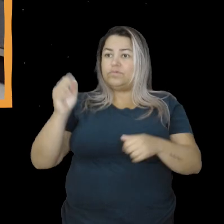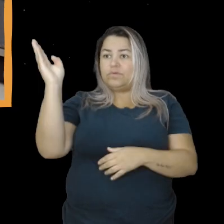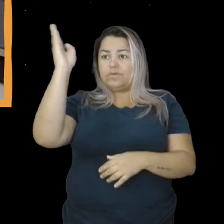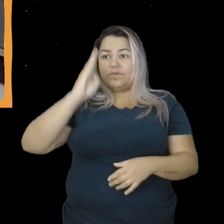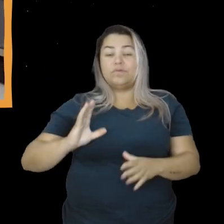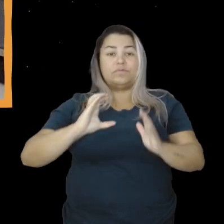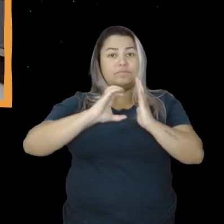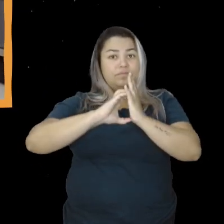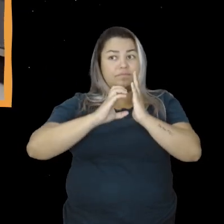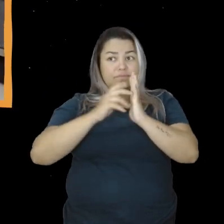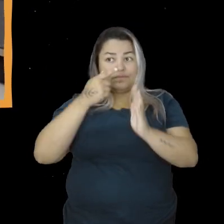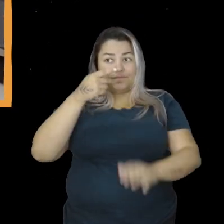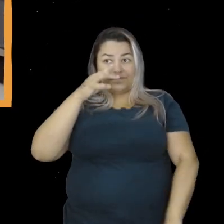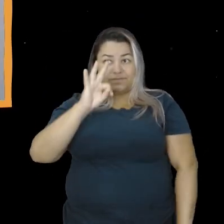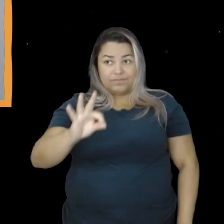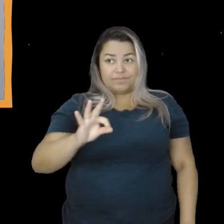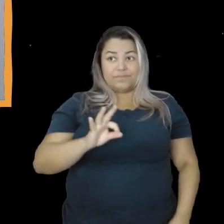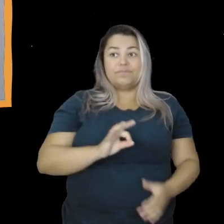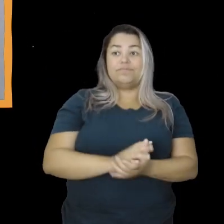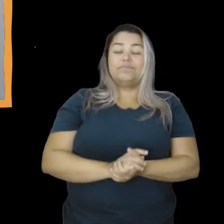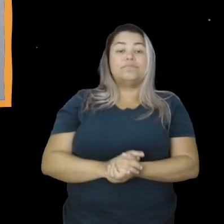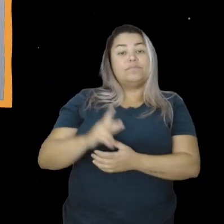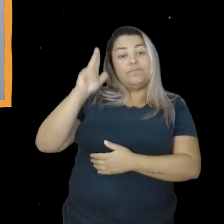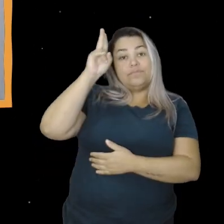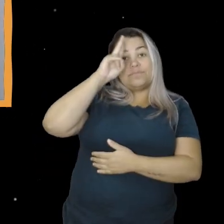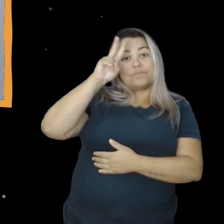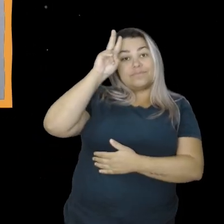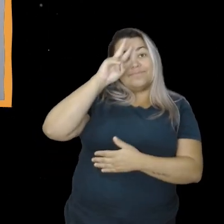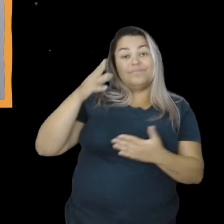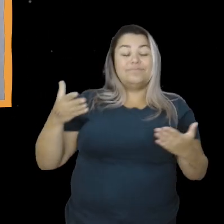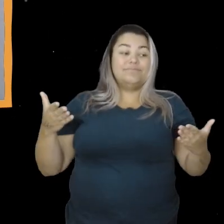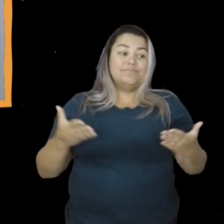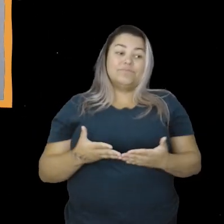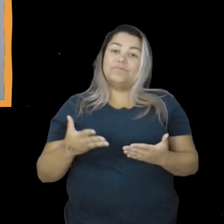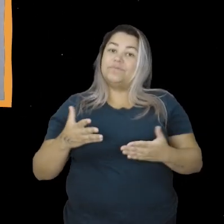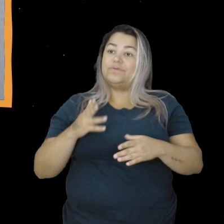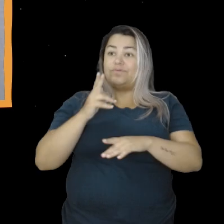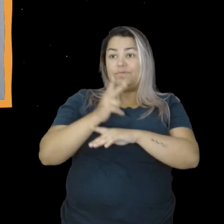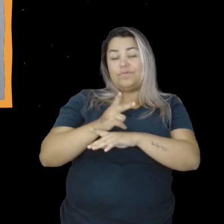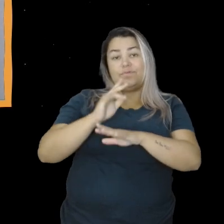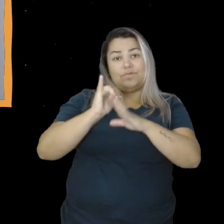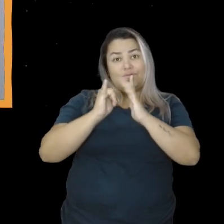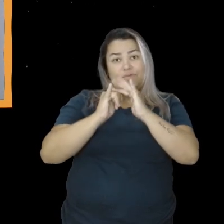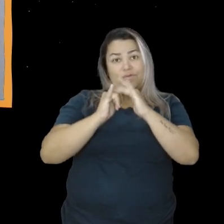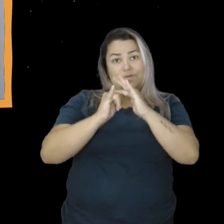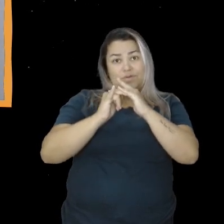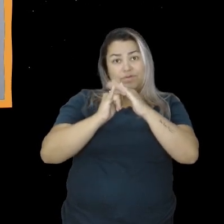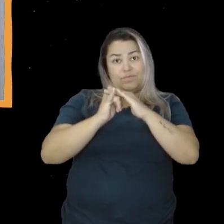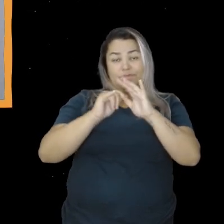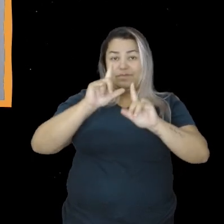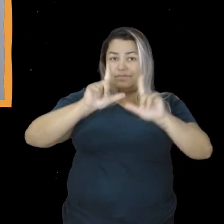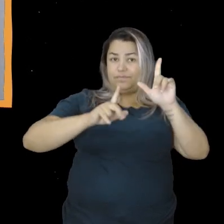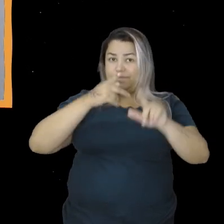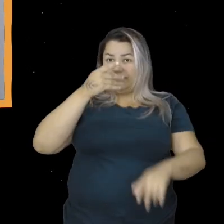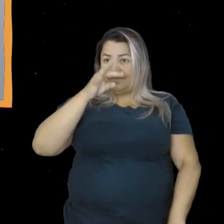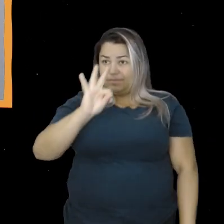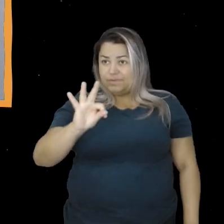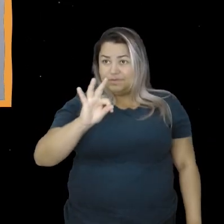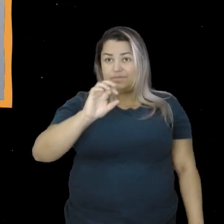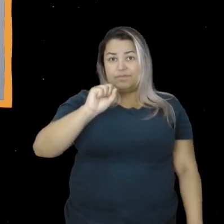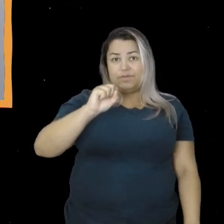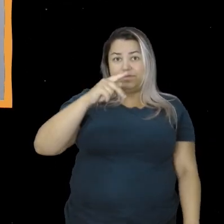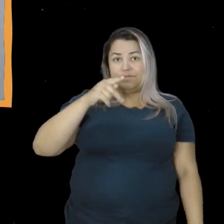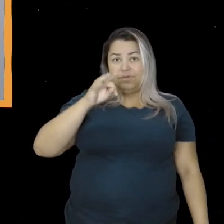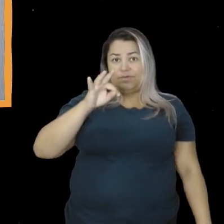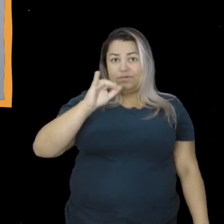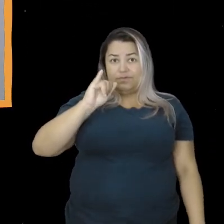dos Trabalhadores e das Trabalhadoras. Lembrando que agora a gente é videocast, tá no YouTube do PT, @PT Brasil, e no Spotify. Passe na busca e digitar